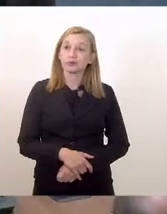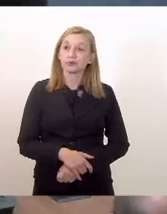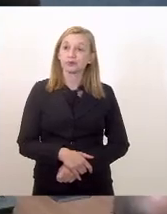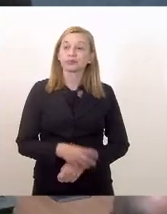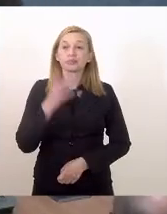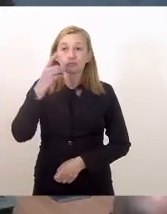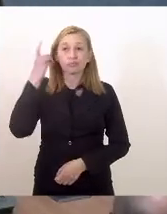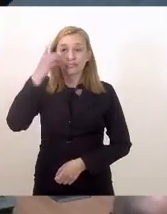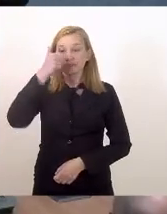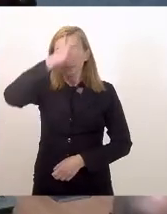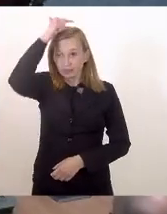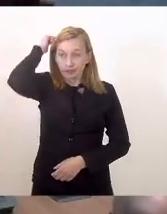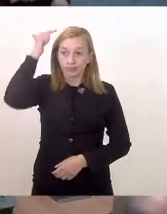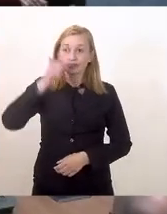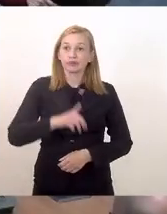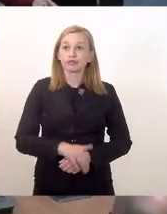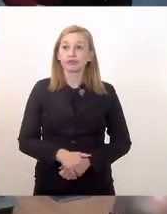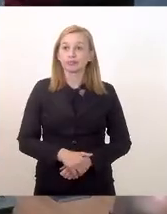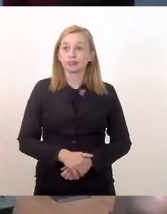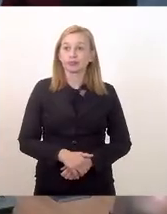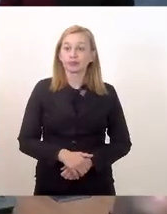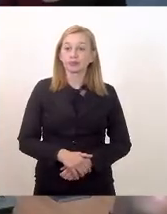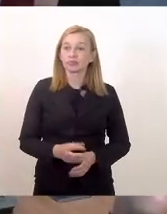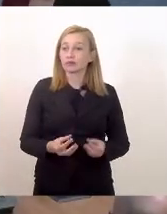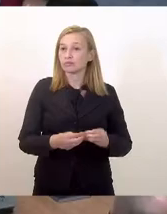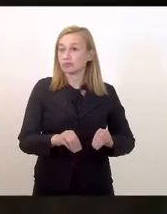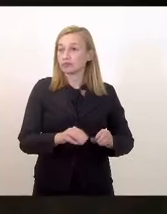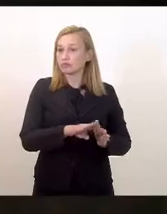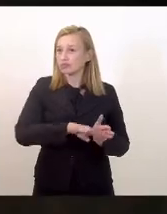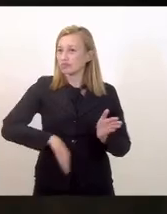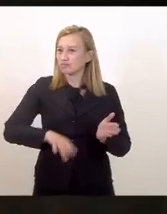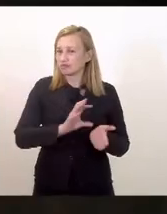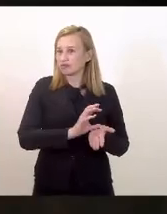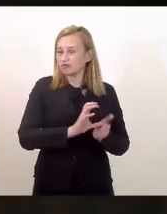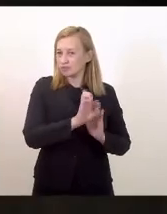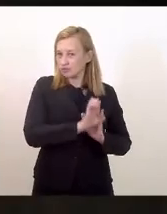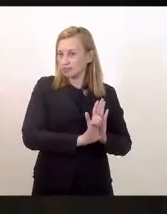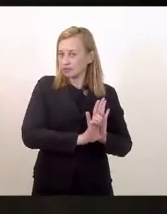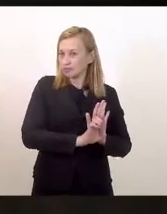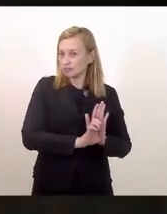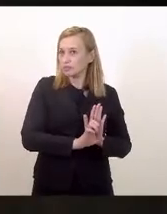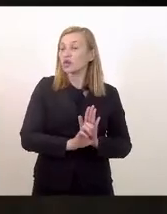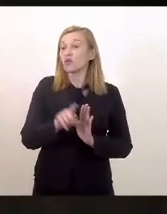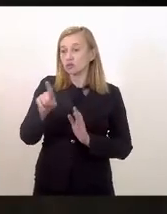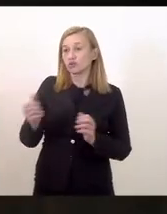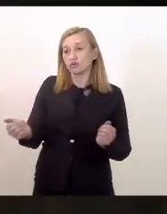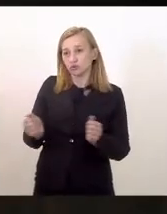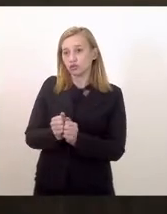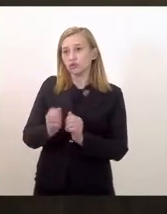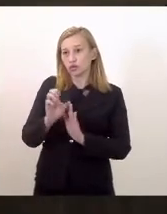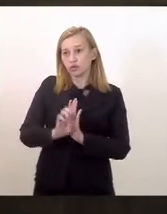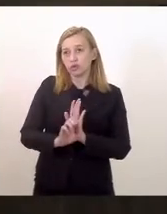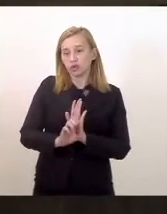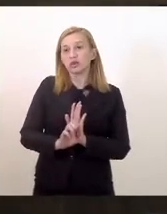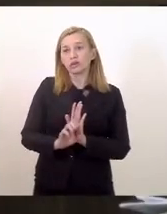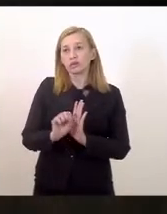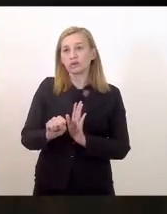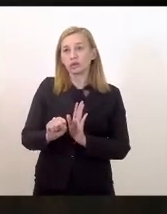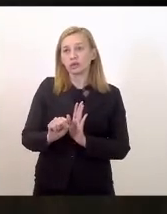Deputado Luiz. Sem prejuízo de retirar a emenda, Vossa Excelência deu com emendas. Está em primeira discussão. Com